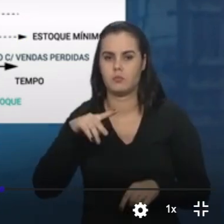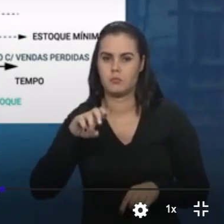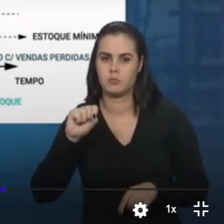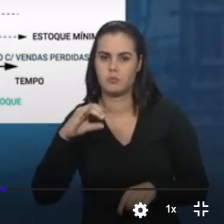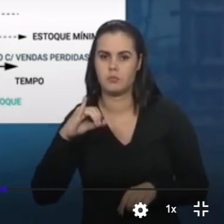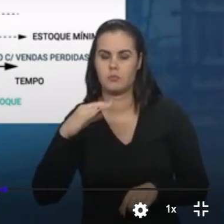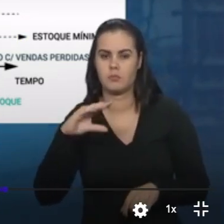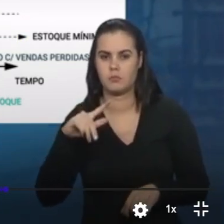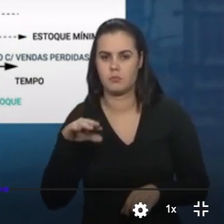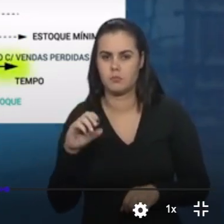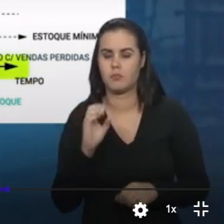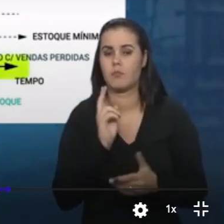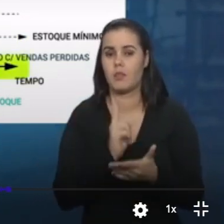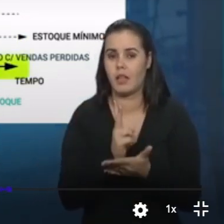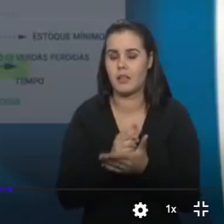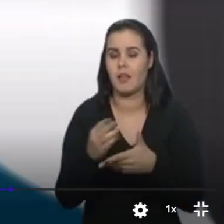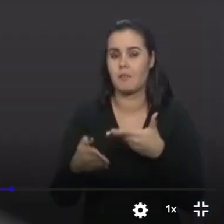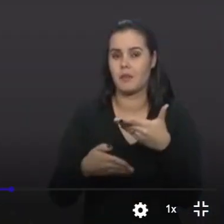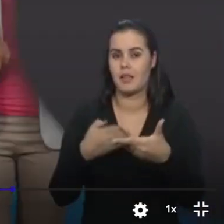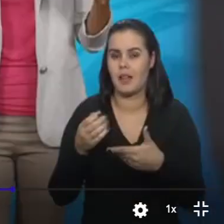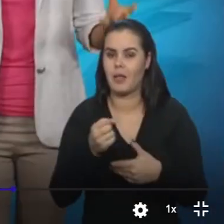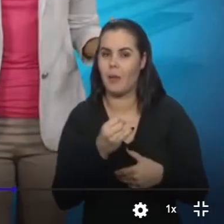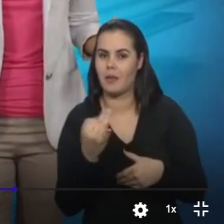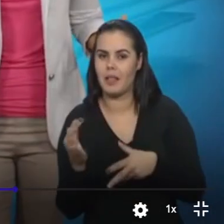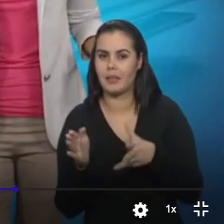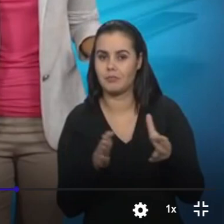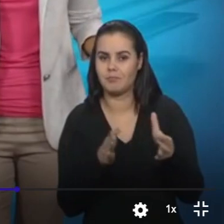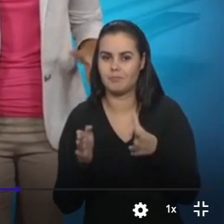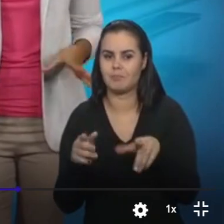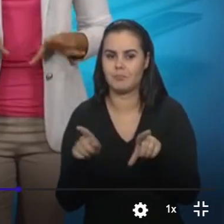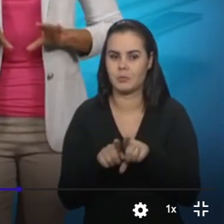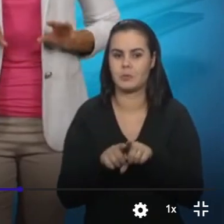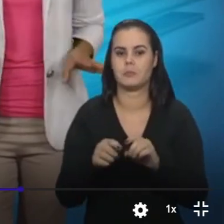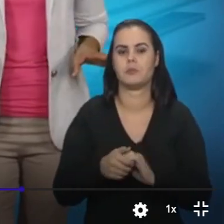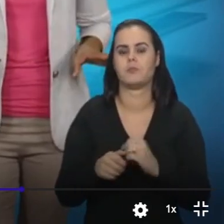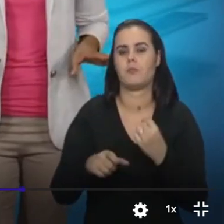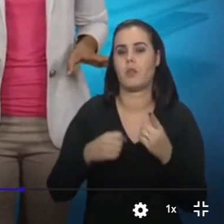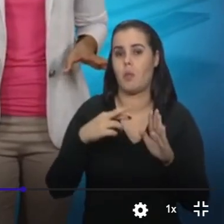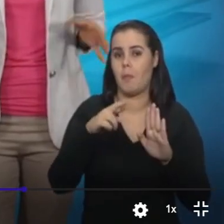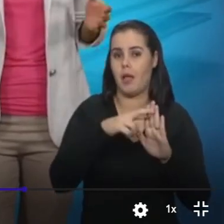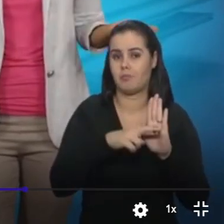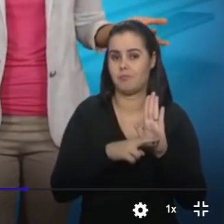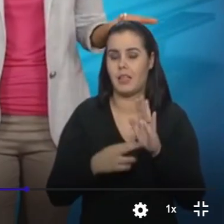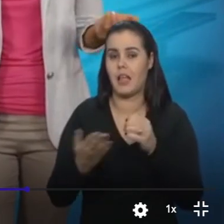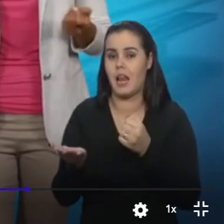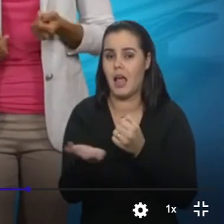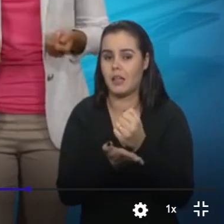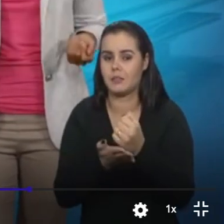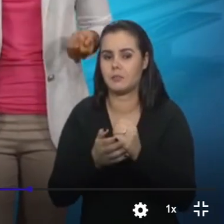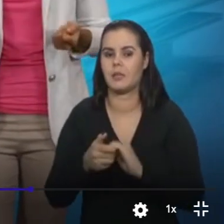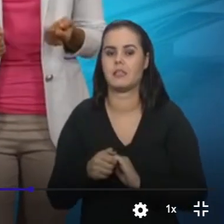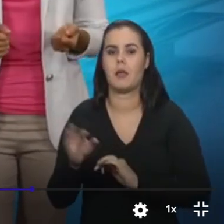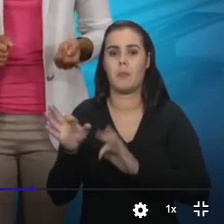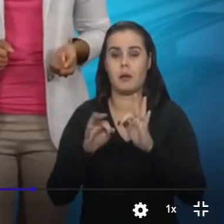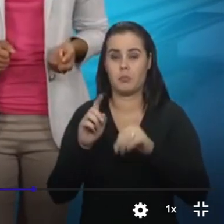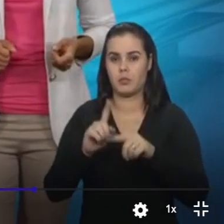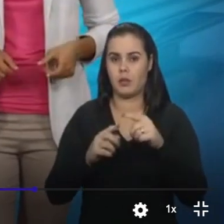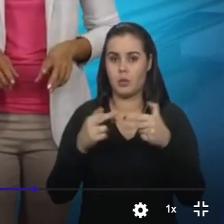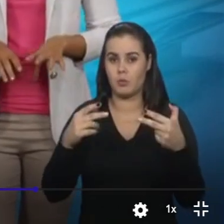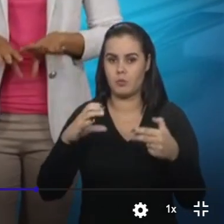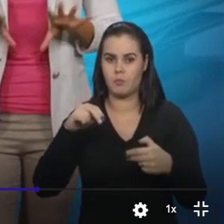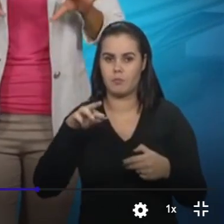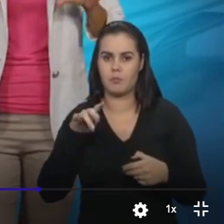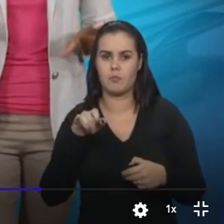em relação às quantidades e ao tempo. Existem também algumas regras básicas para o posicionamento dos materiais no